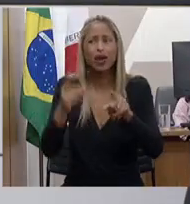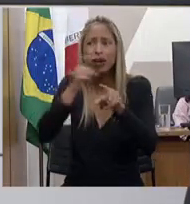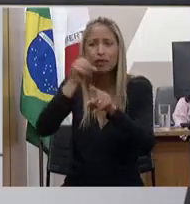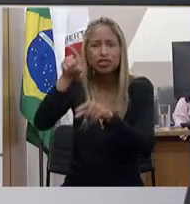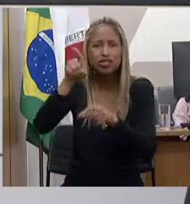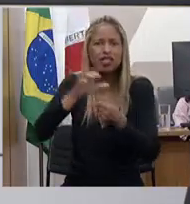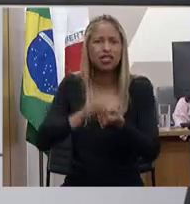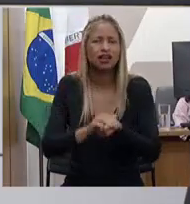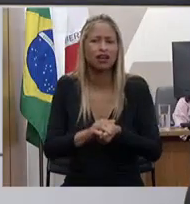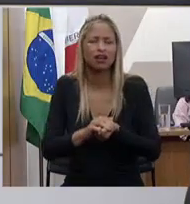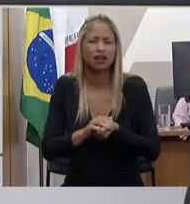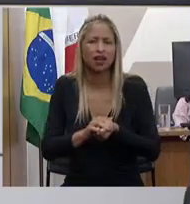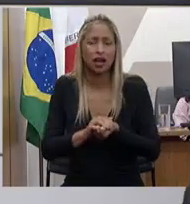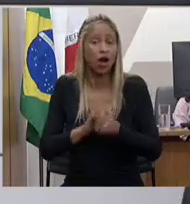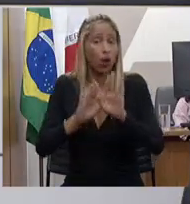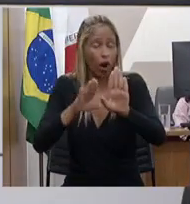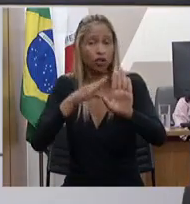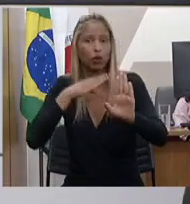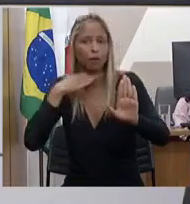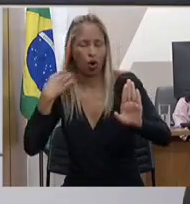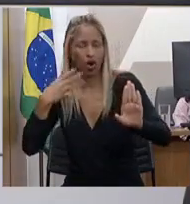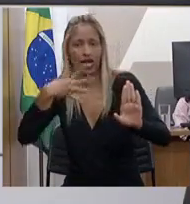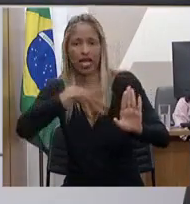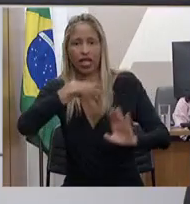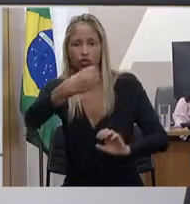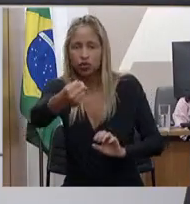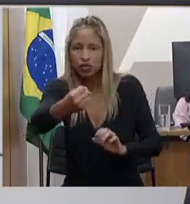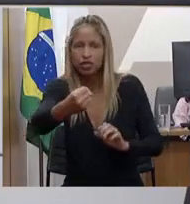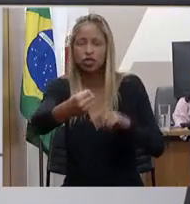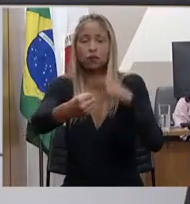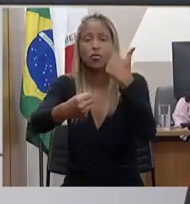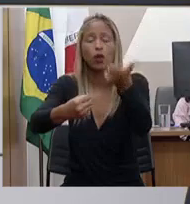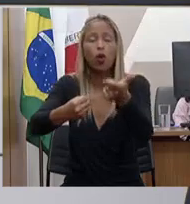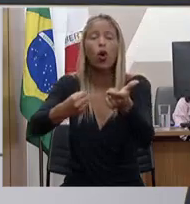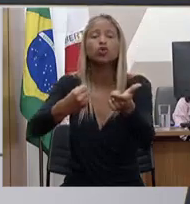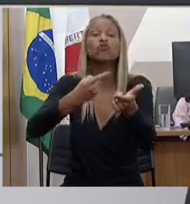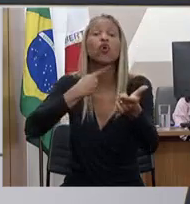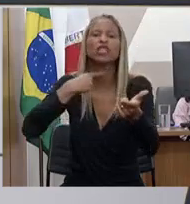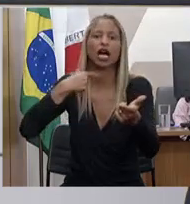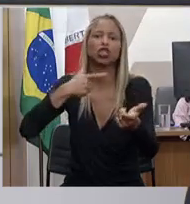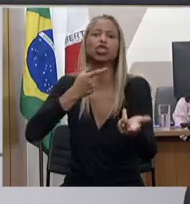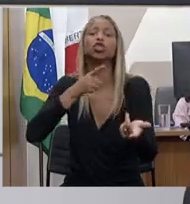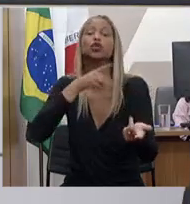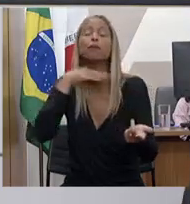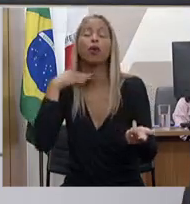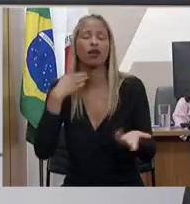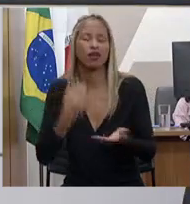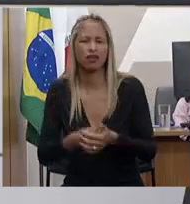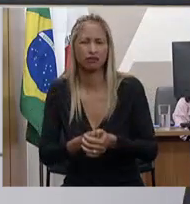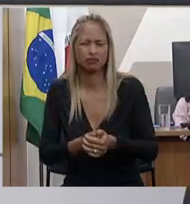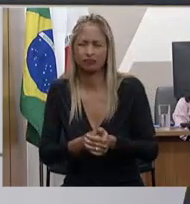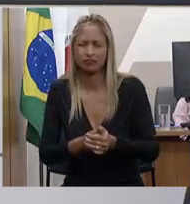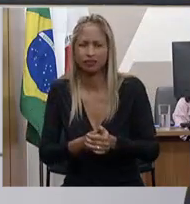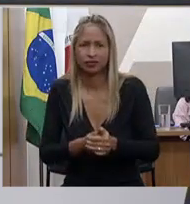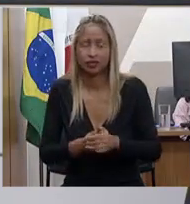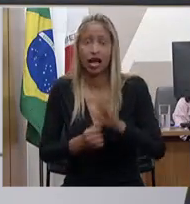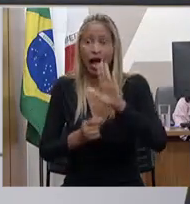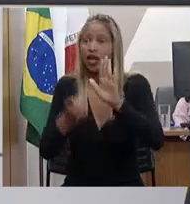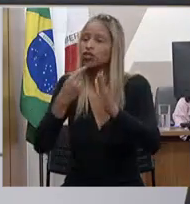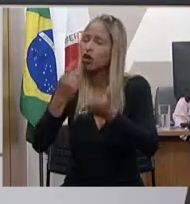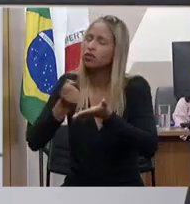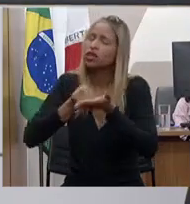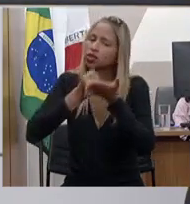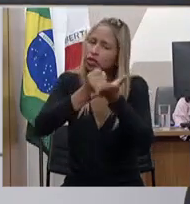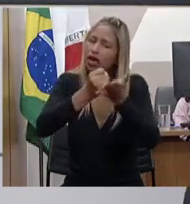é uma prática quando morre é suicídio né Marta quando não morre a tentativa de suicídio E aí nós fomos ajudar esse Trabalhador